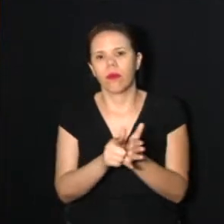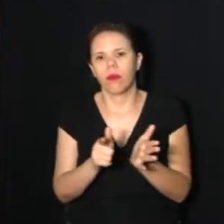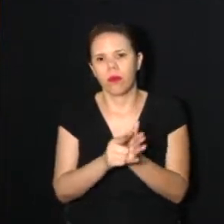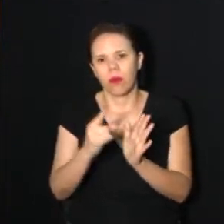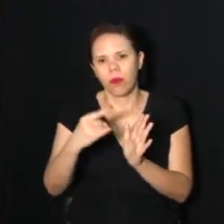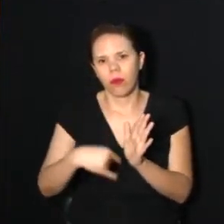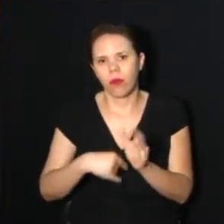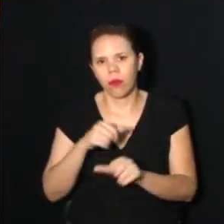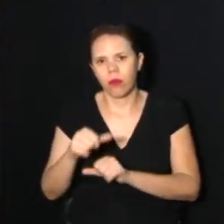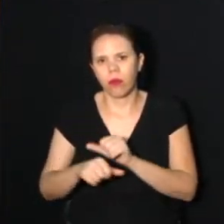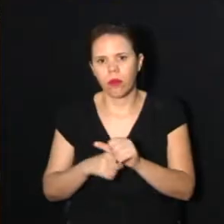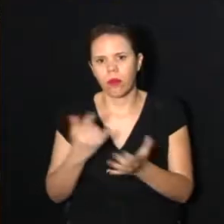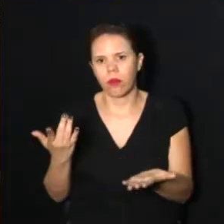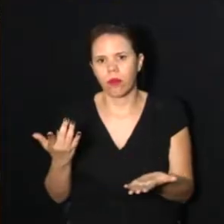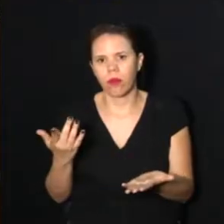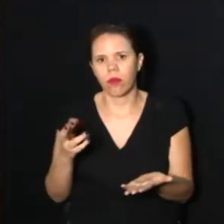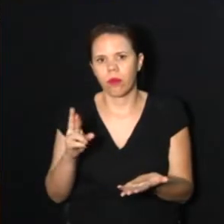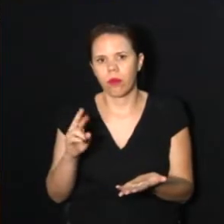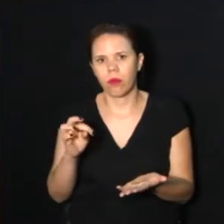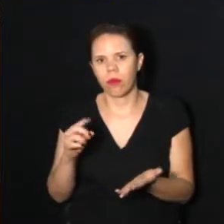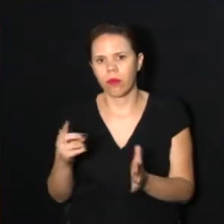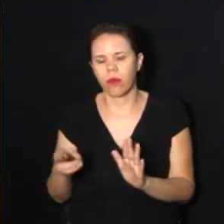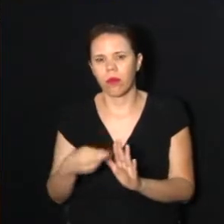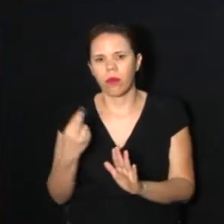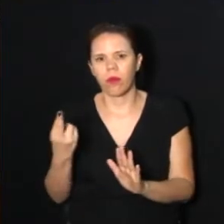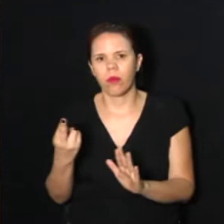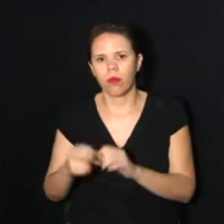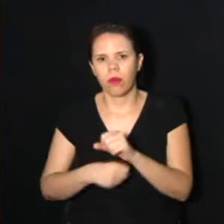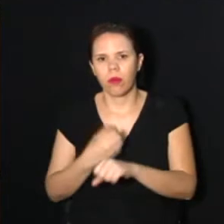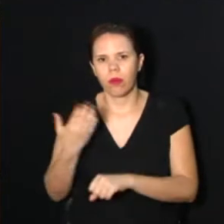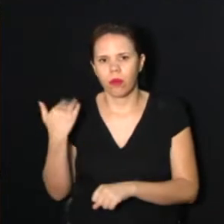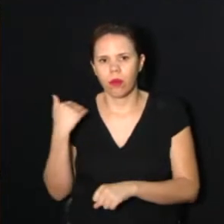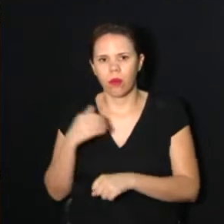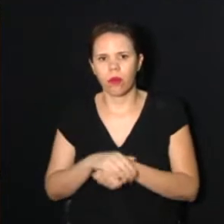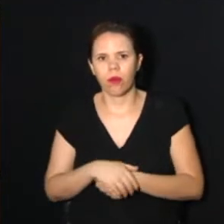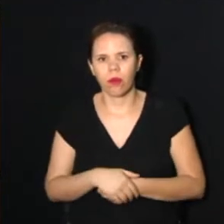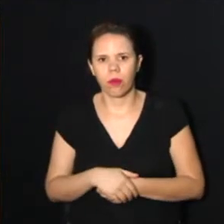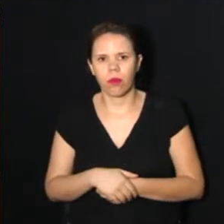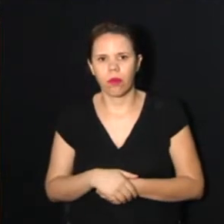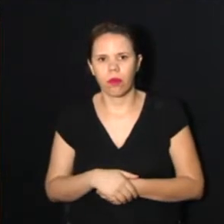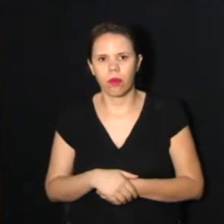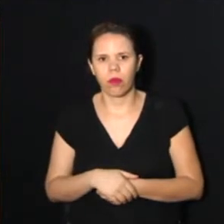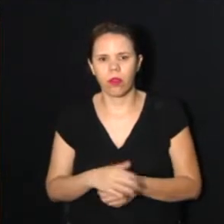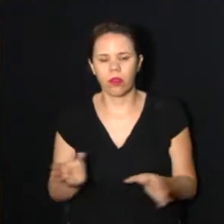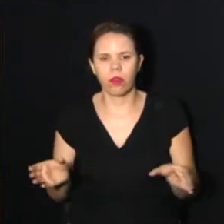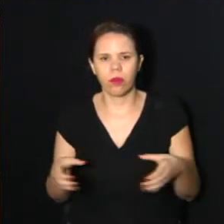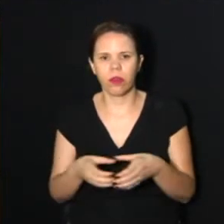muda relatório, senhor presidente? Eu acho que mudou o ano. No ano anterior, não teve um ano anterior que era outra comissão?